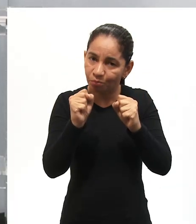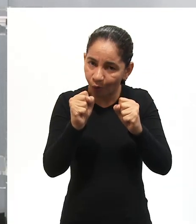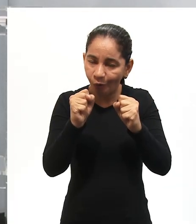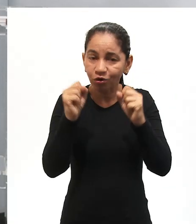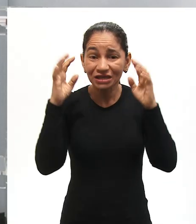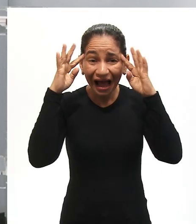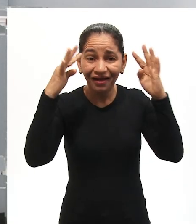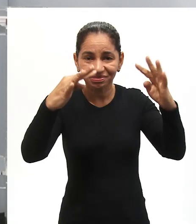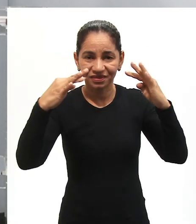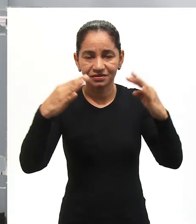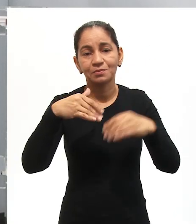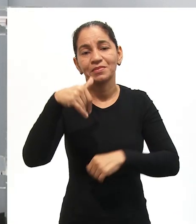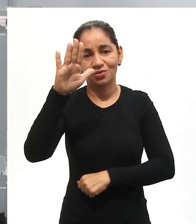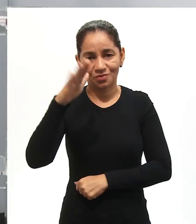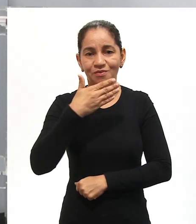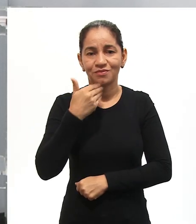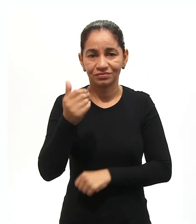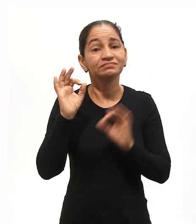e não pode ser perdido.